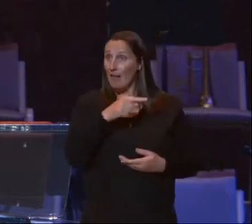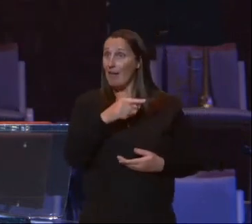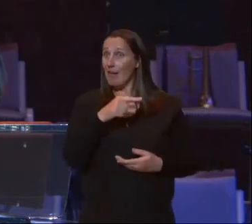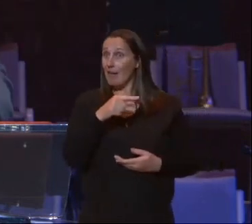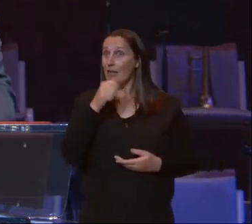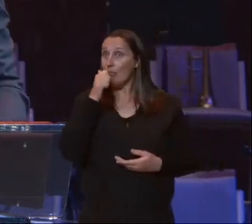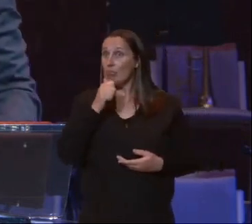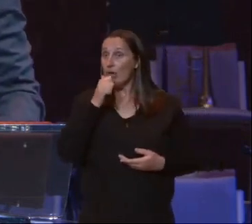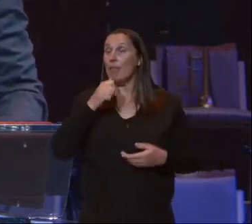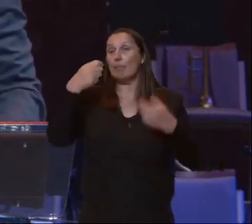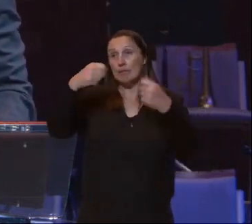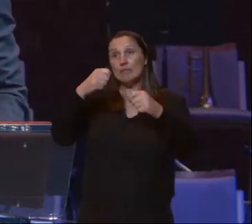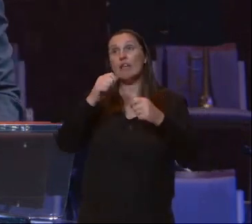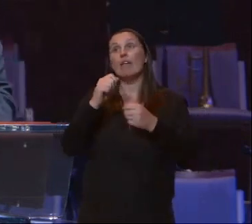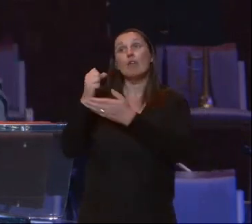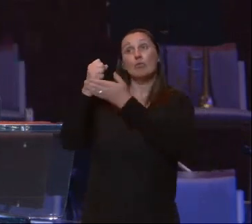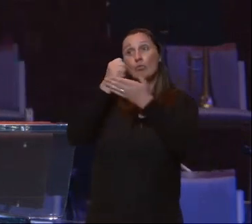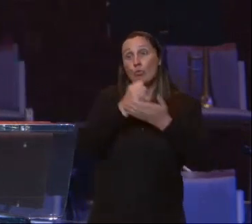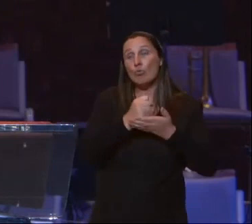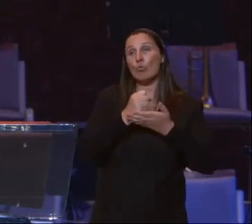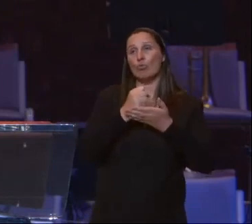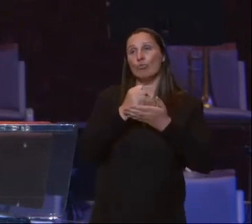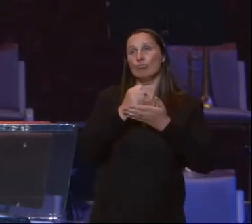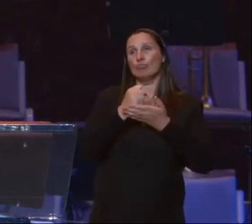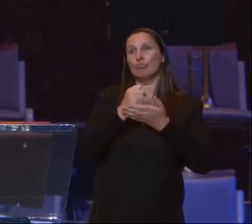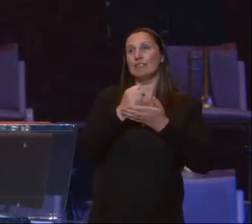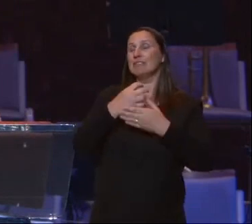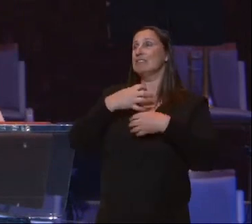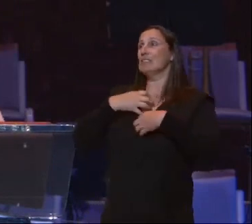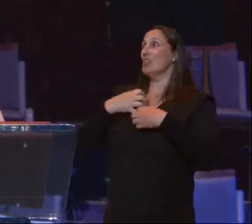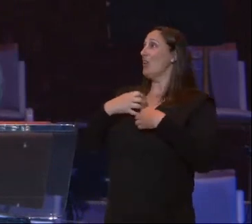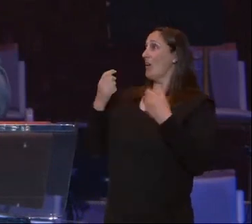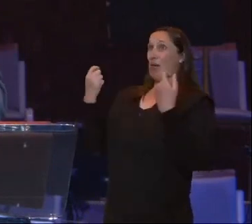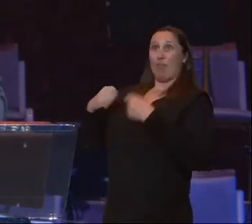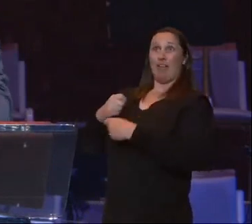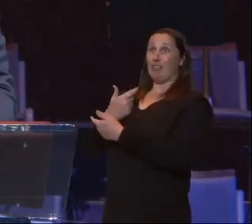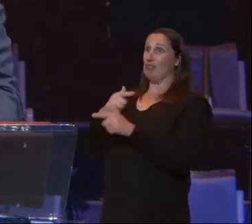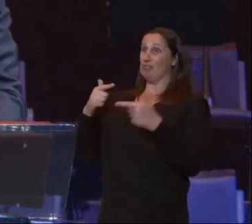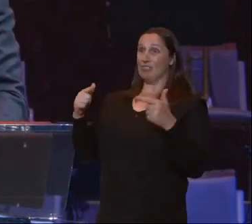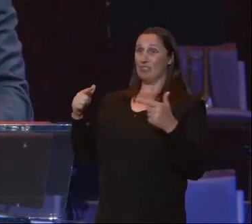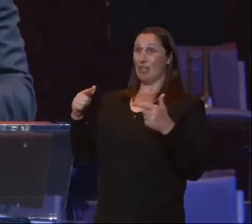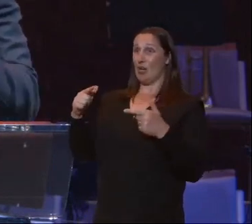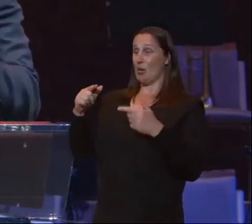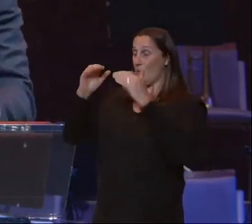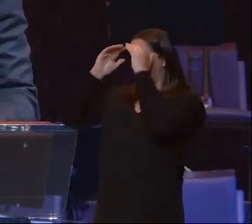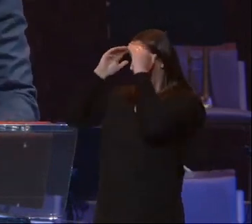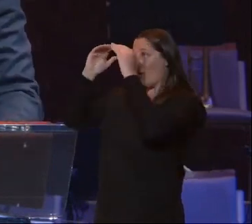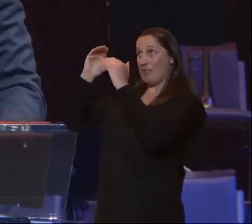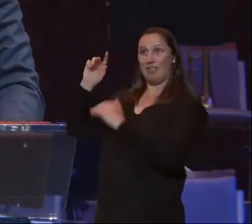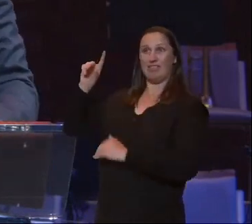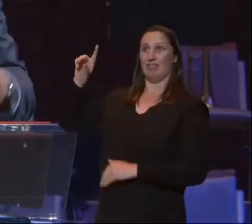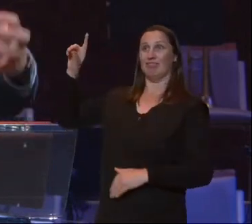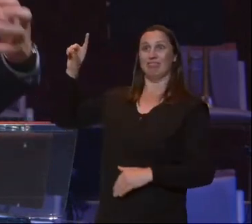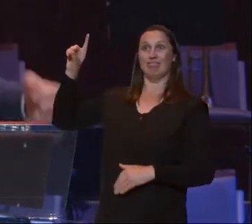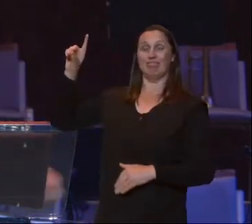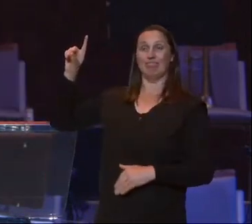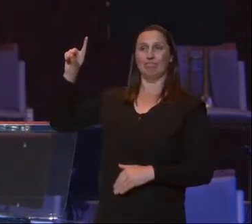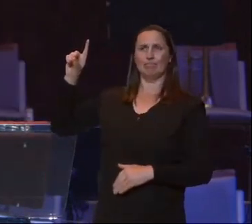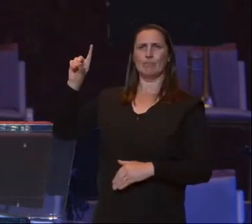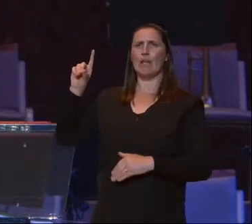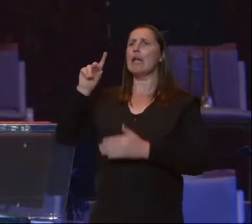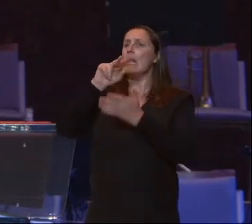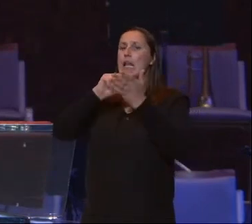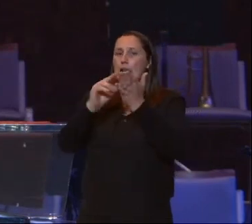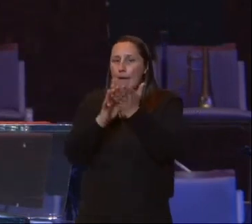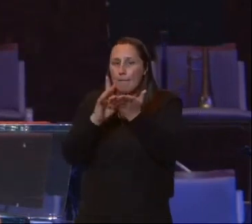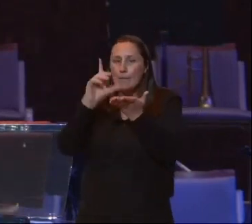de Deus porque se sentia incapaz de cumprir aquilo que o Senhor lhe mandava fazer. E se você ler a Bíblia, você